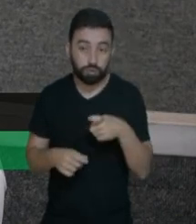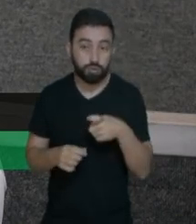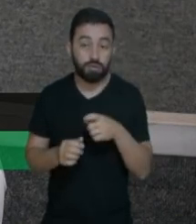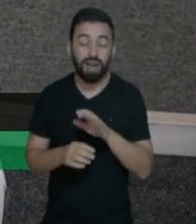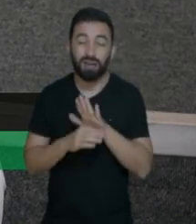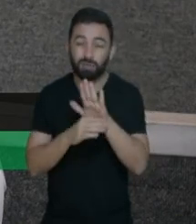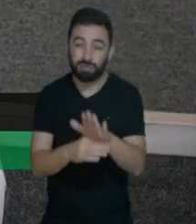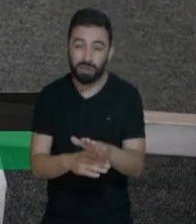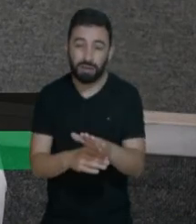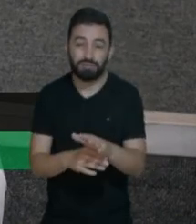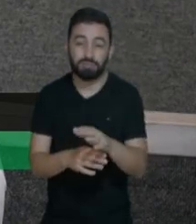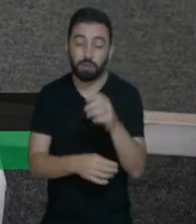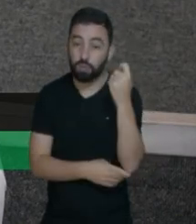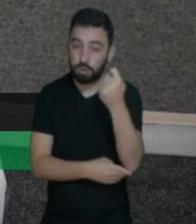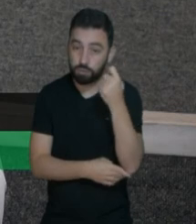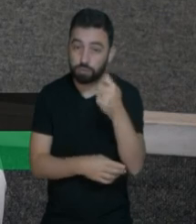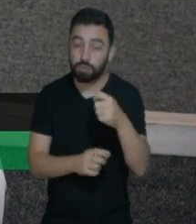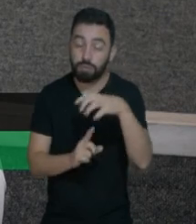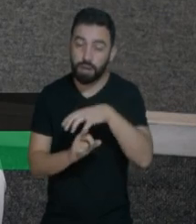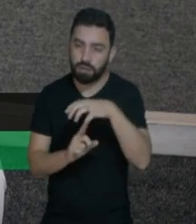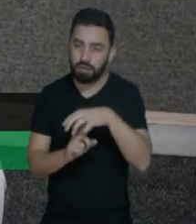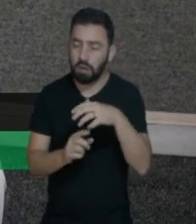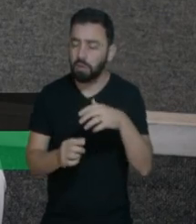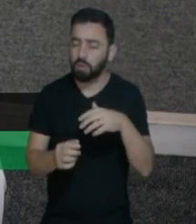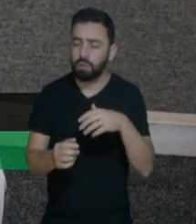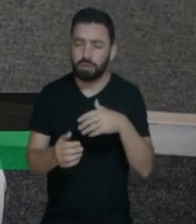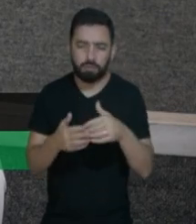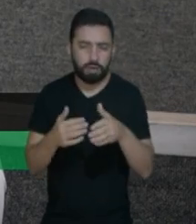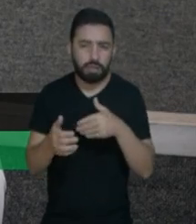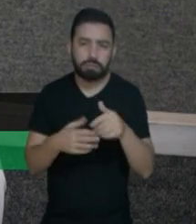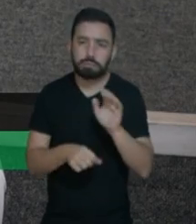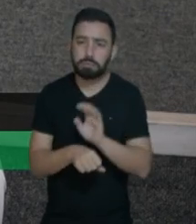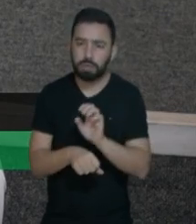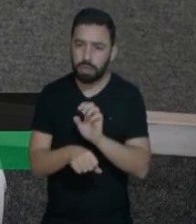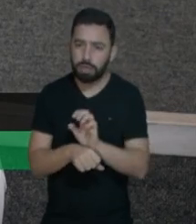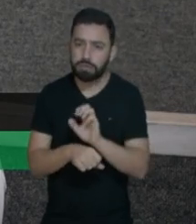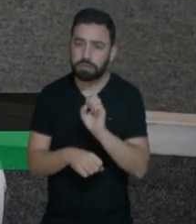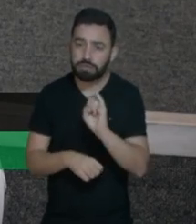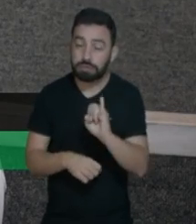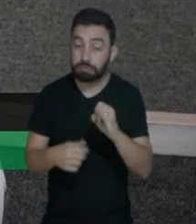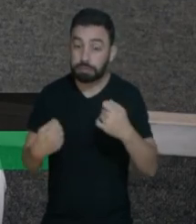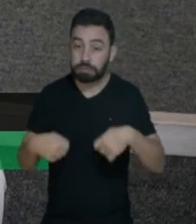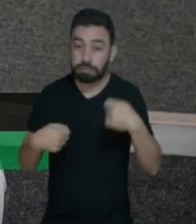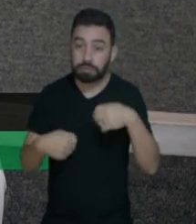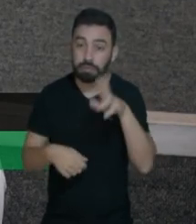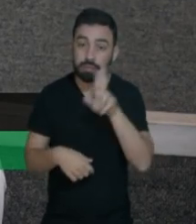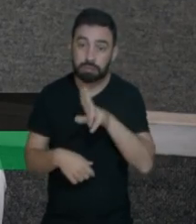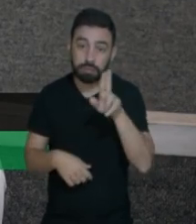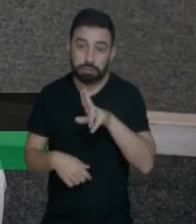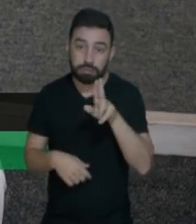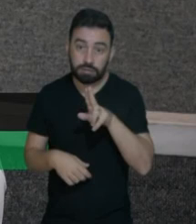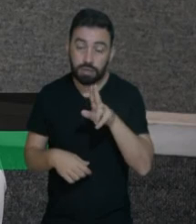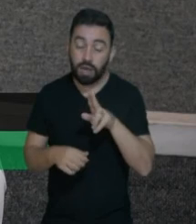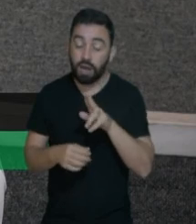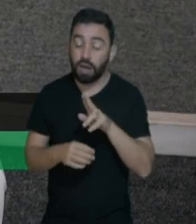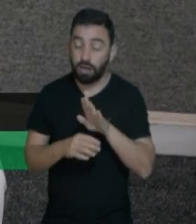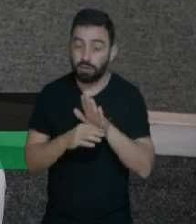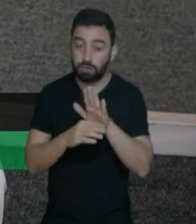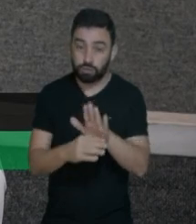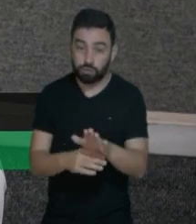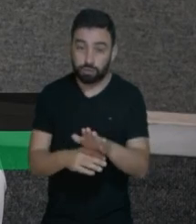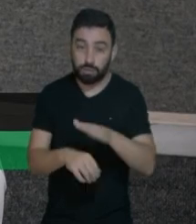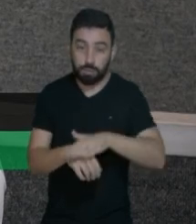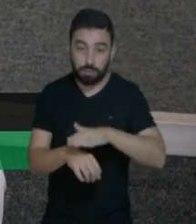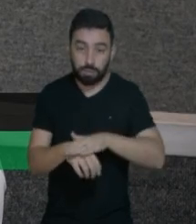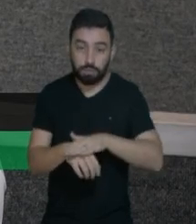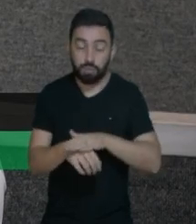Grande do Sul Paraná e eventualmente demais estados quando houver uma reconhecida situação de emergência esse auxílio compreende ações que objetivem